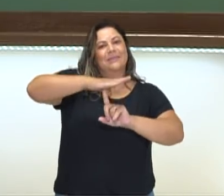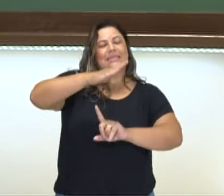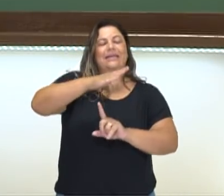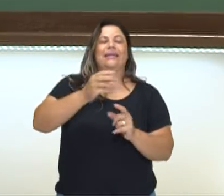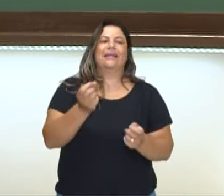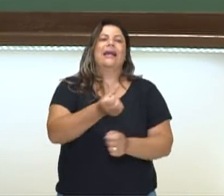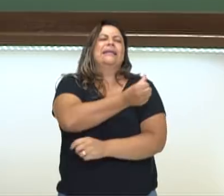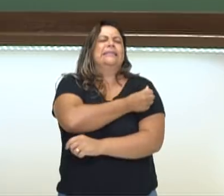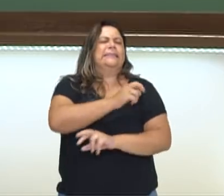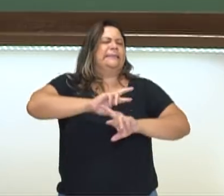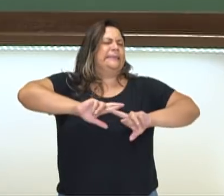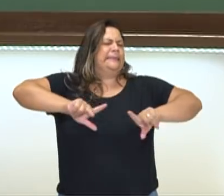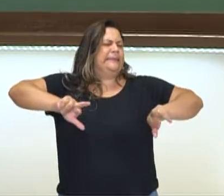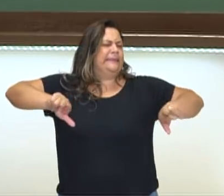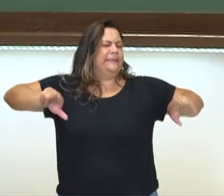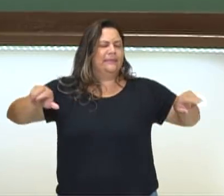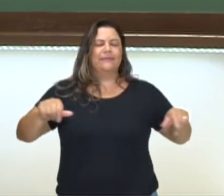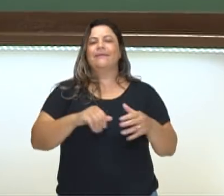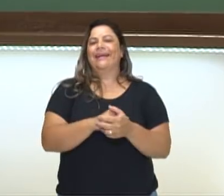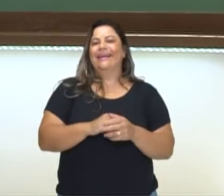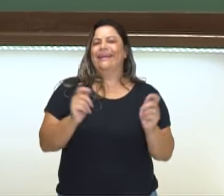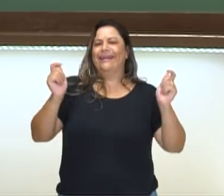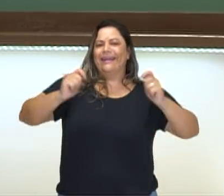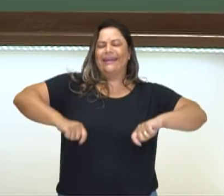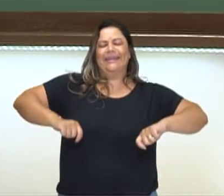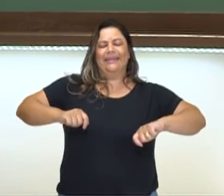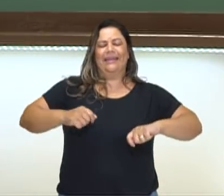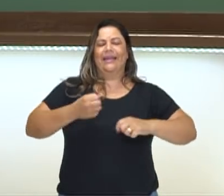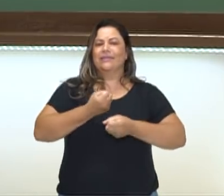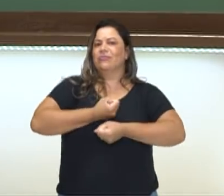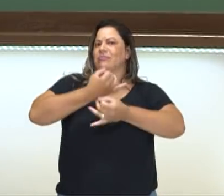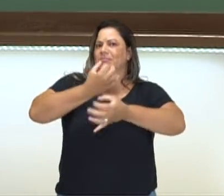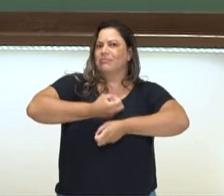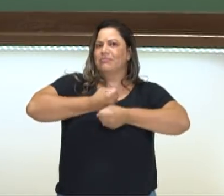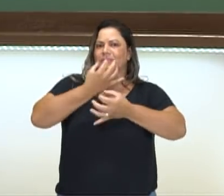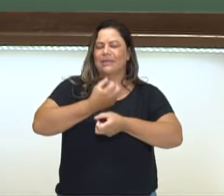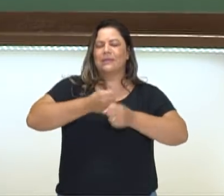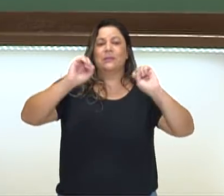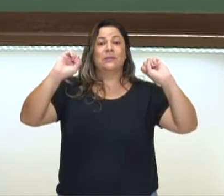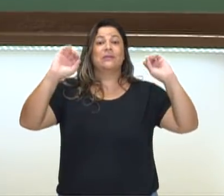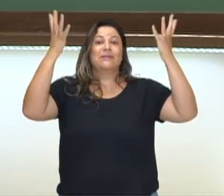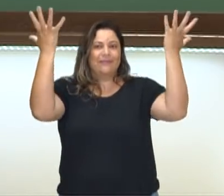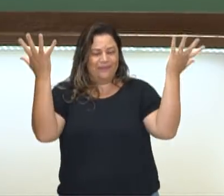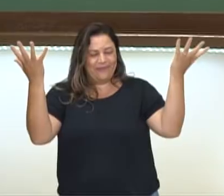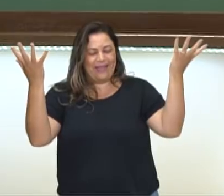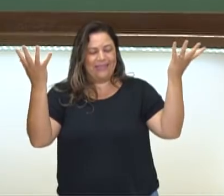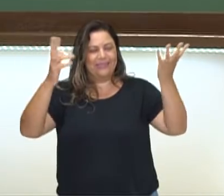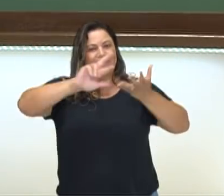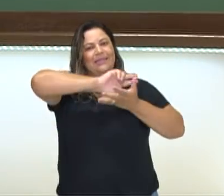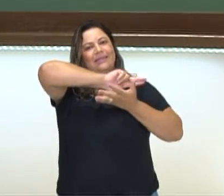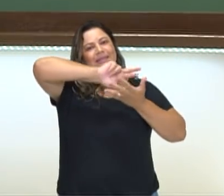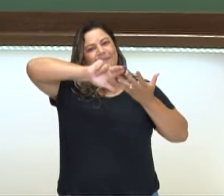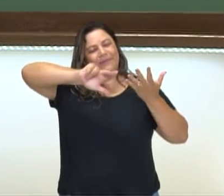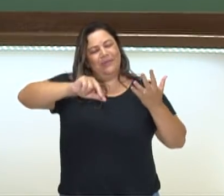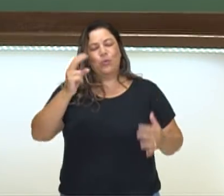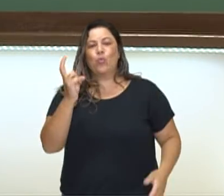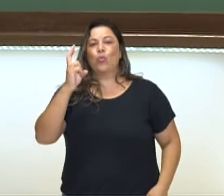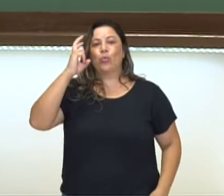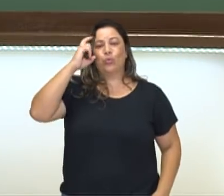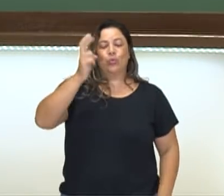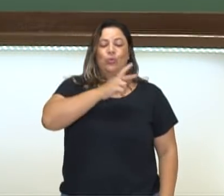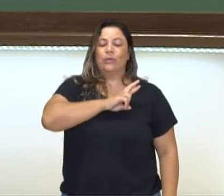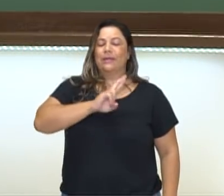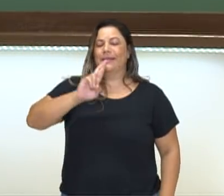diferentes manifestações ritualísticas e expressões festivas das variadas culturas e religiões que formam